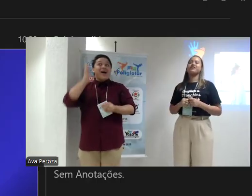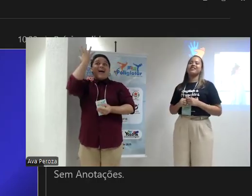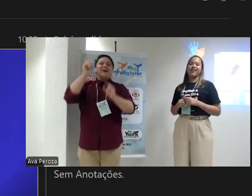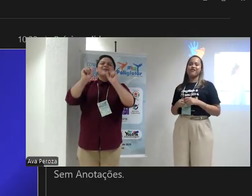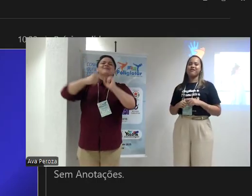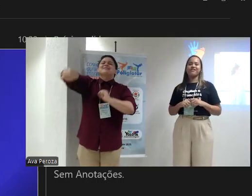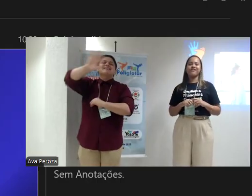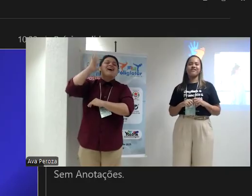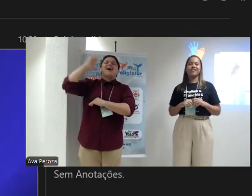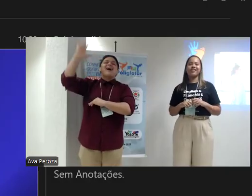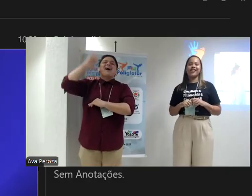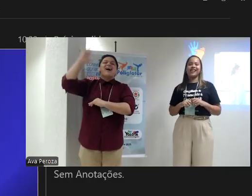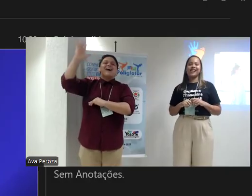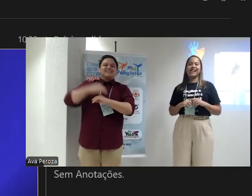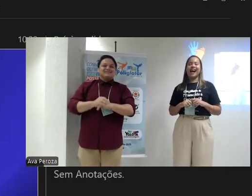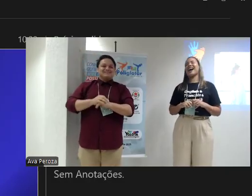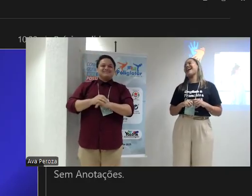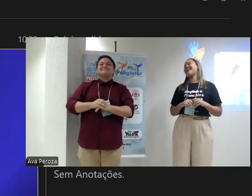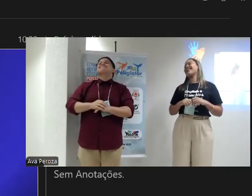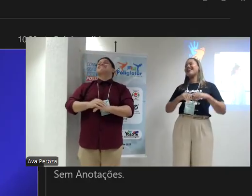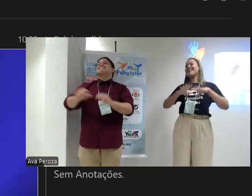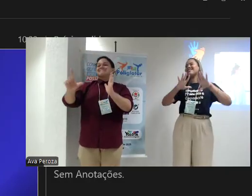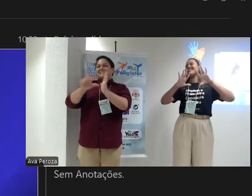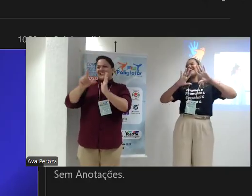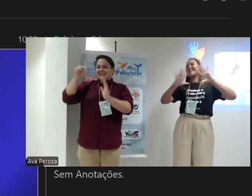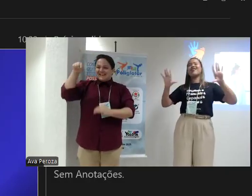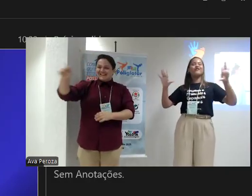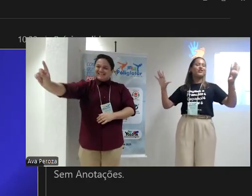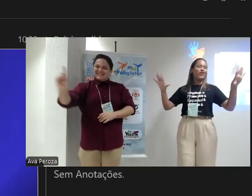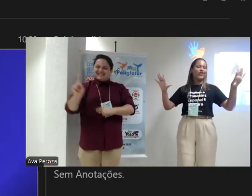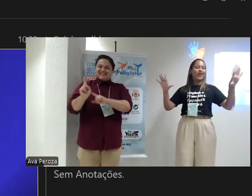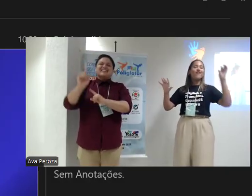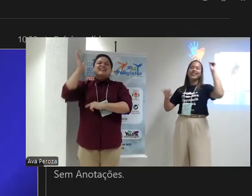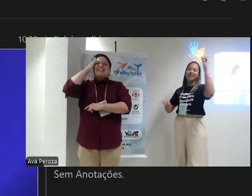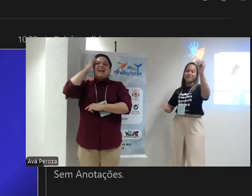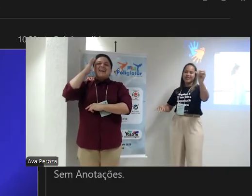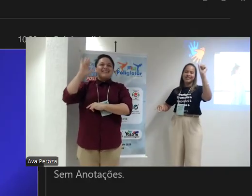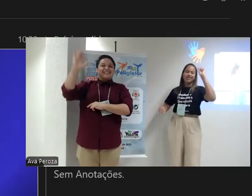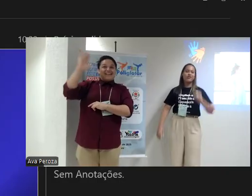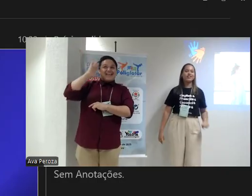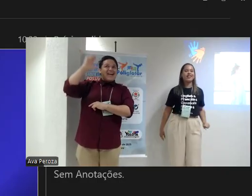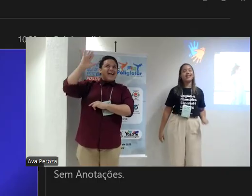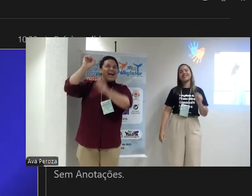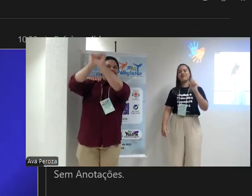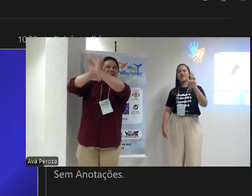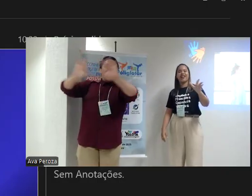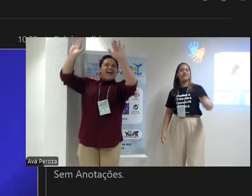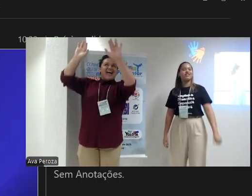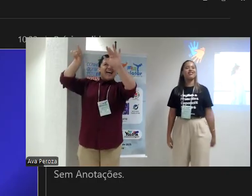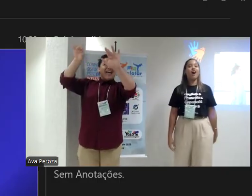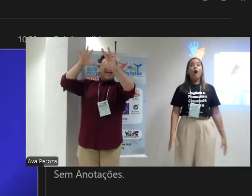que é que vocês acham? Ele sabia falar Libras. Isso seria sonho. Eu queria poder dizer isso para vocês. Ele sabia